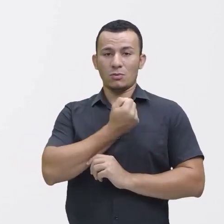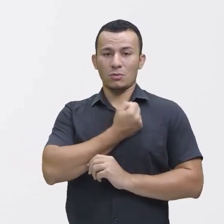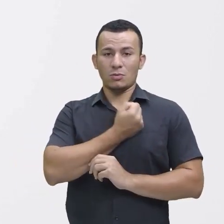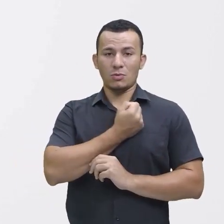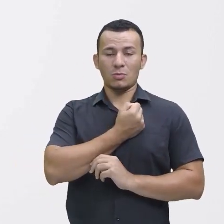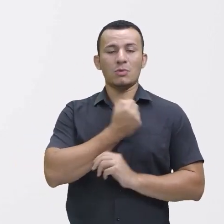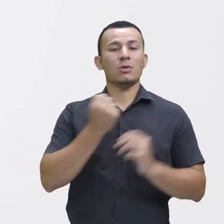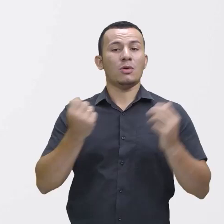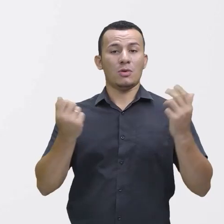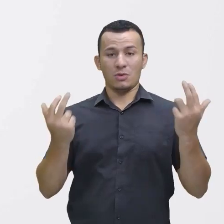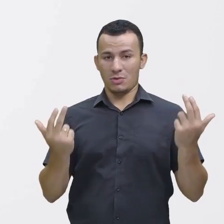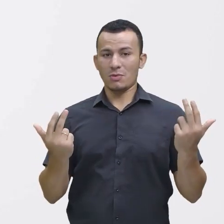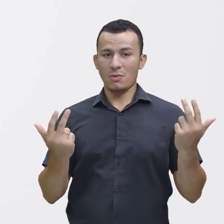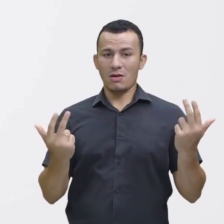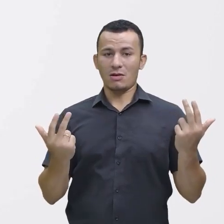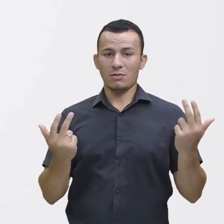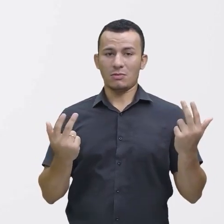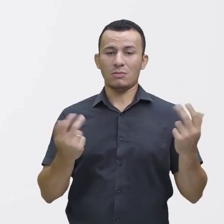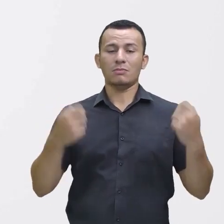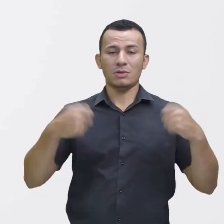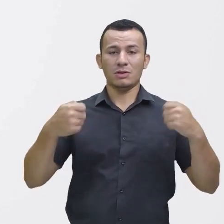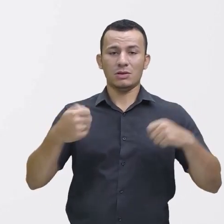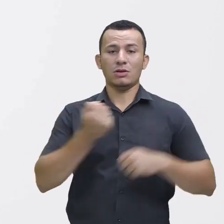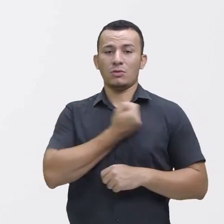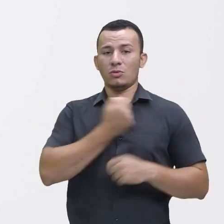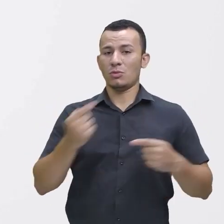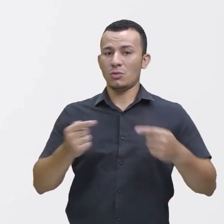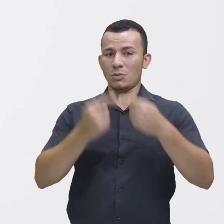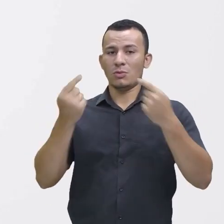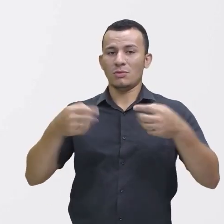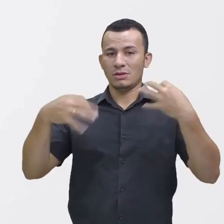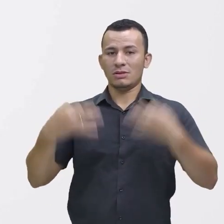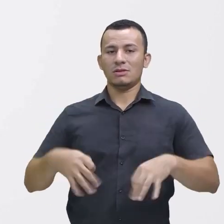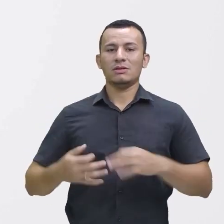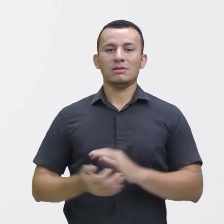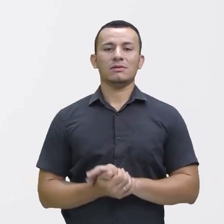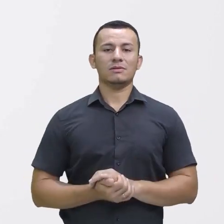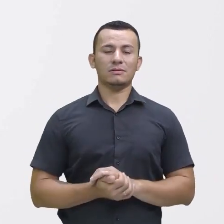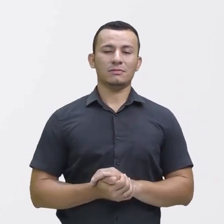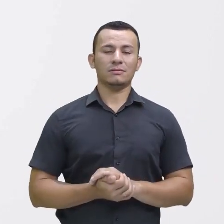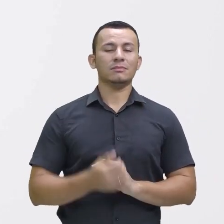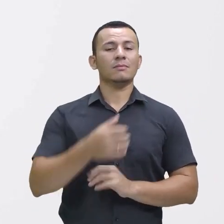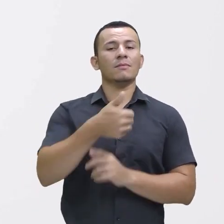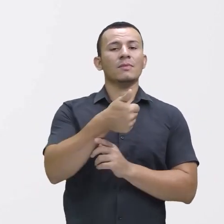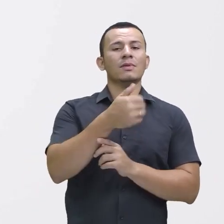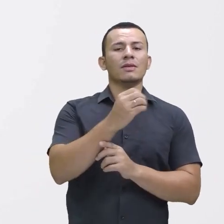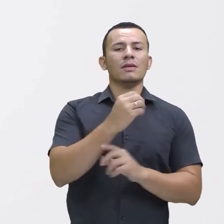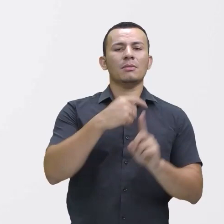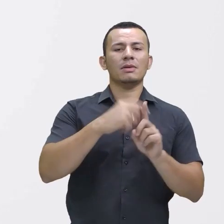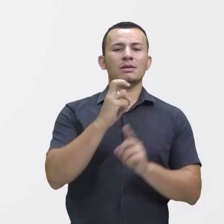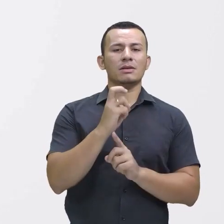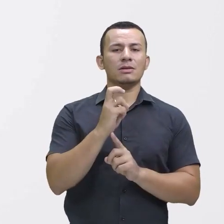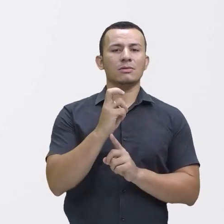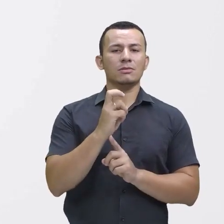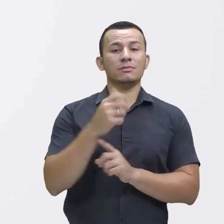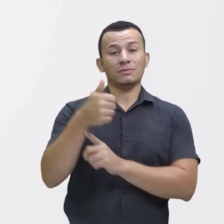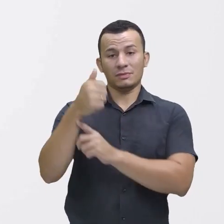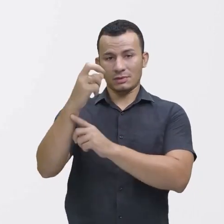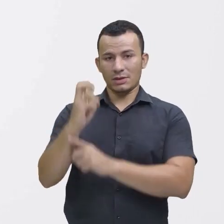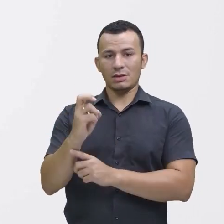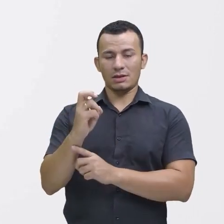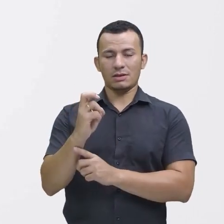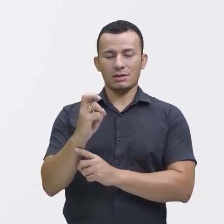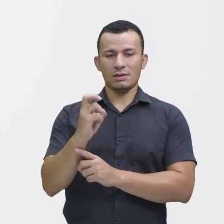com respondente. De um lado tem que ser o mesmo resultado do outro. Então, vamos lá. 10 mais 5, 15.